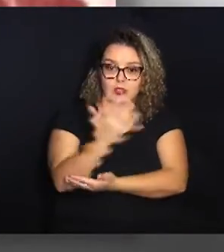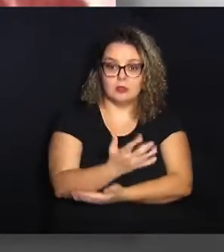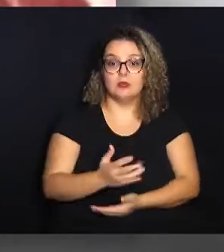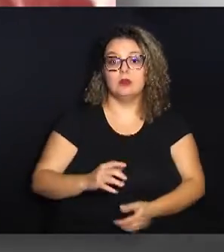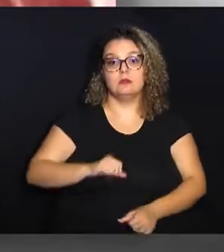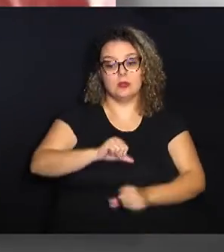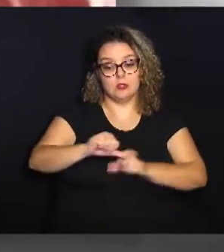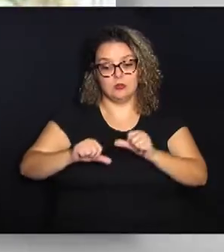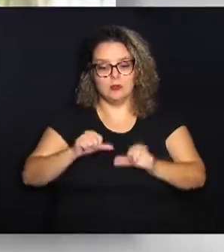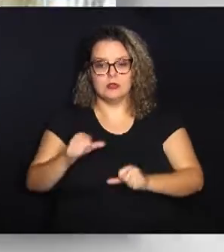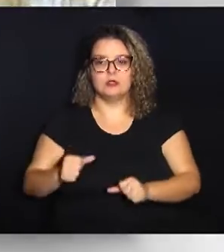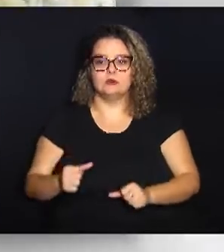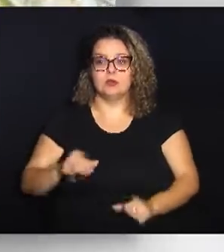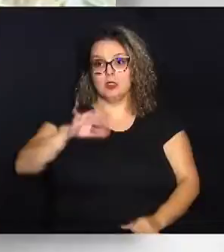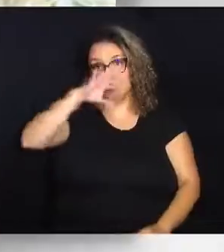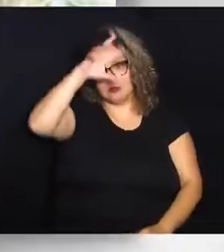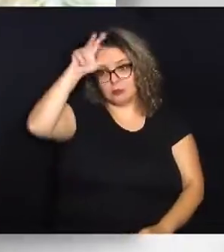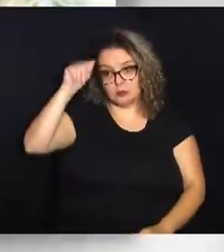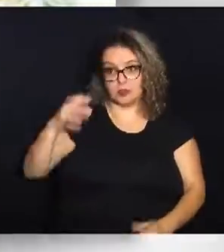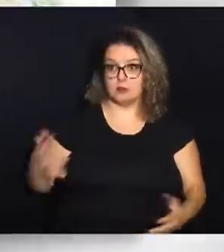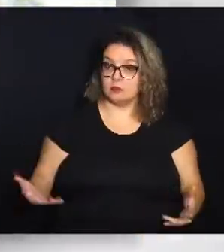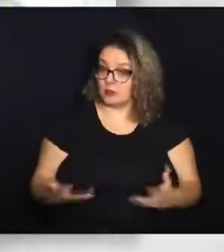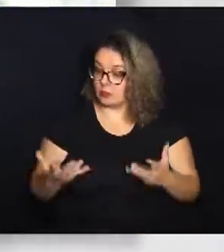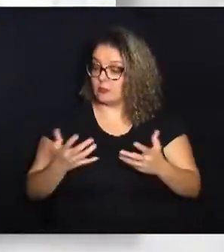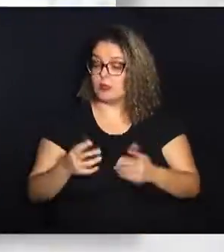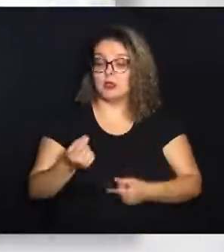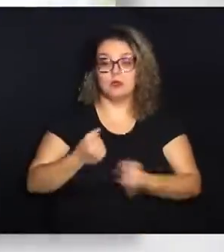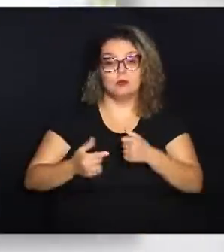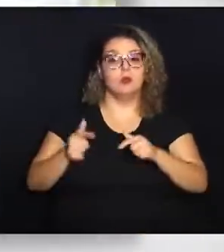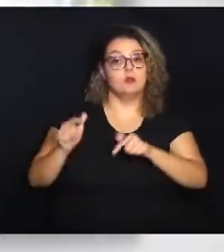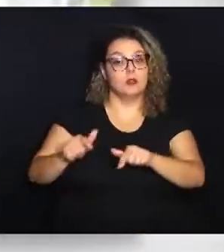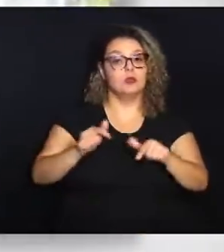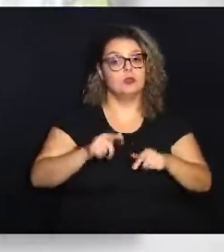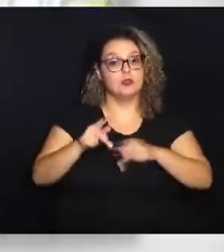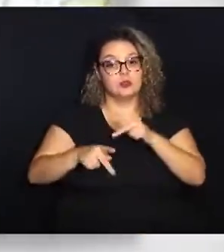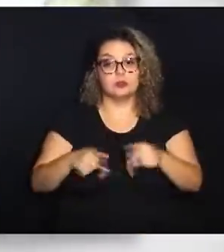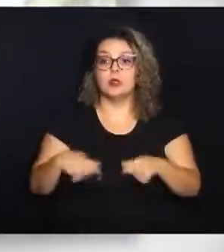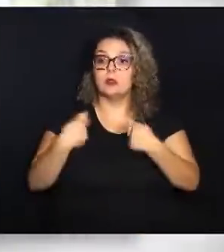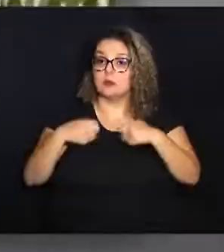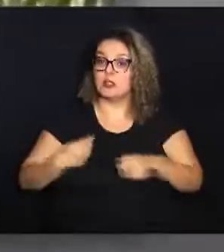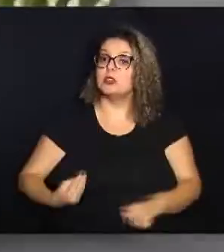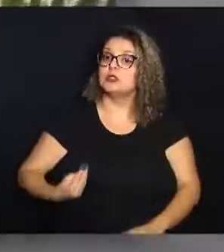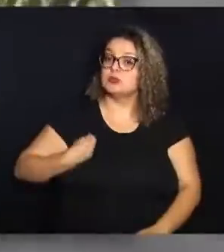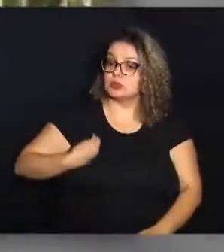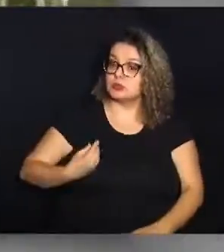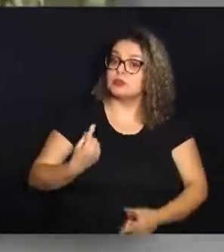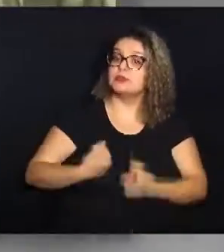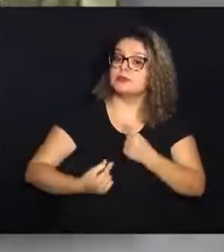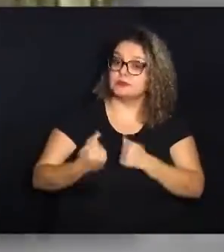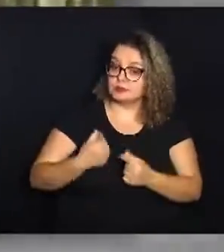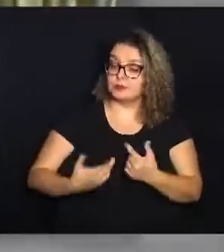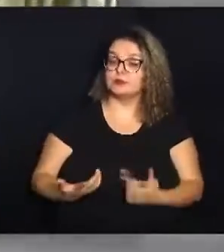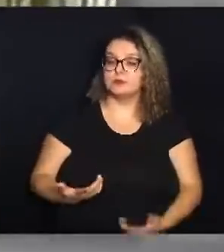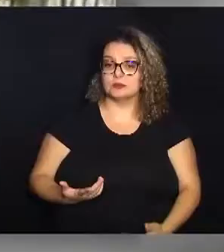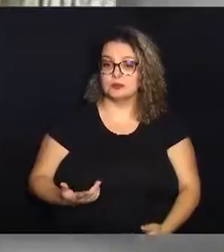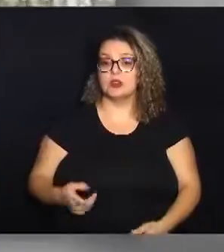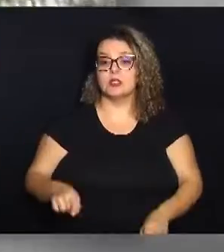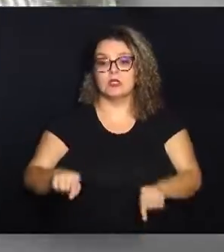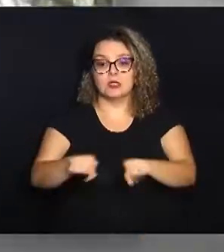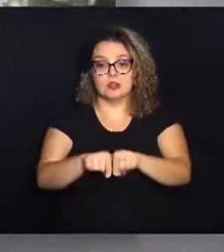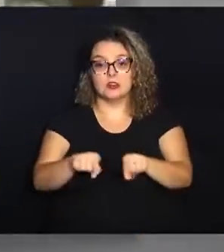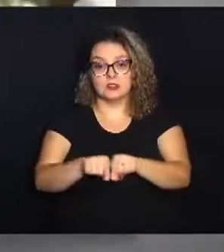para a Amazônia. Fomentar a economia local dos povos que precisam viver economicamente e, ao mesmo